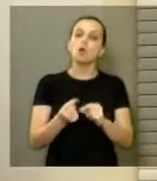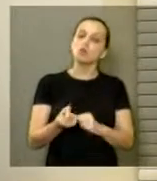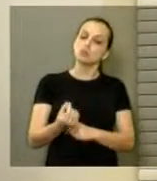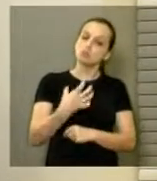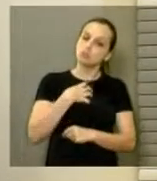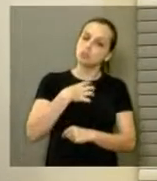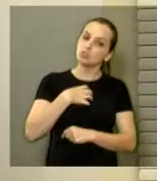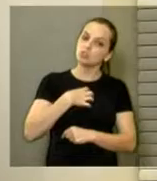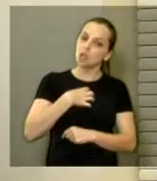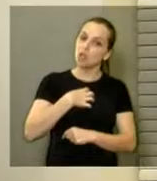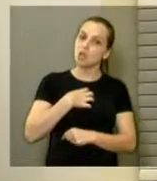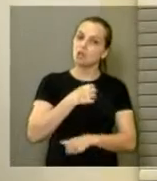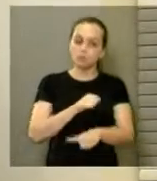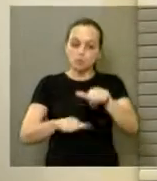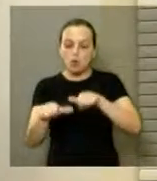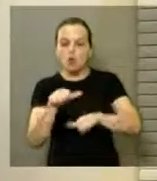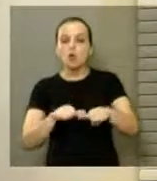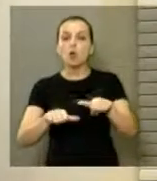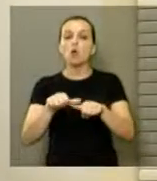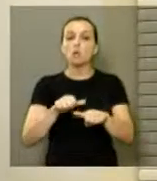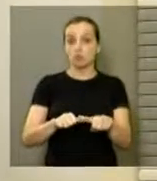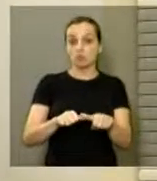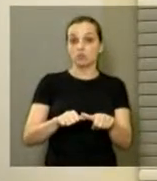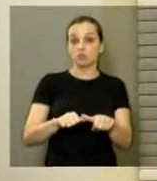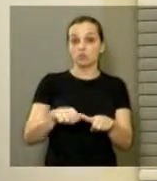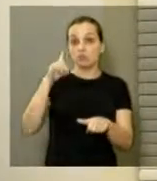posturas mudam da noite para o dia.